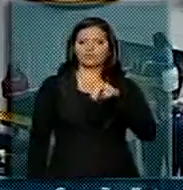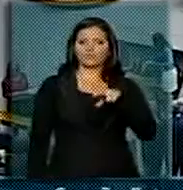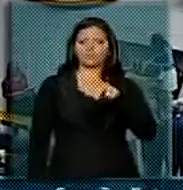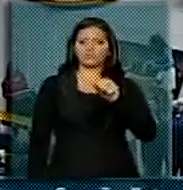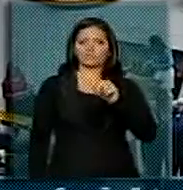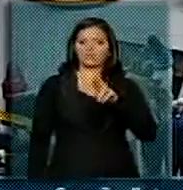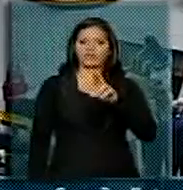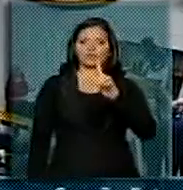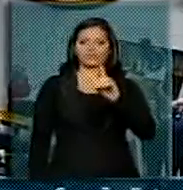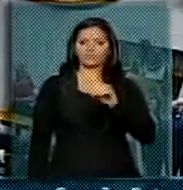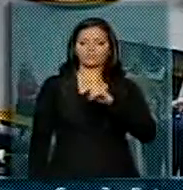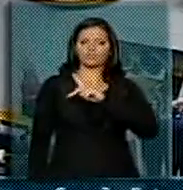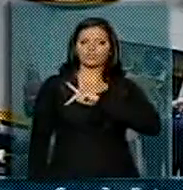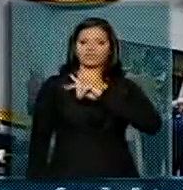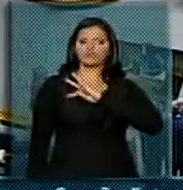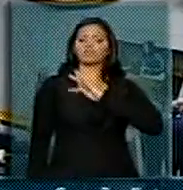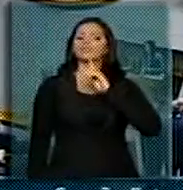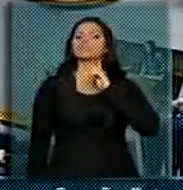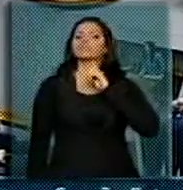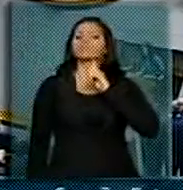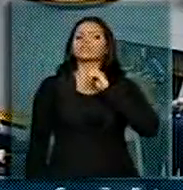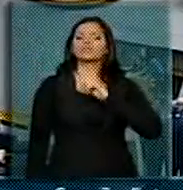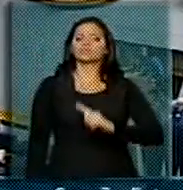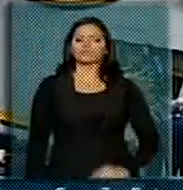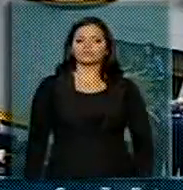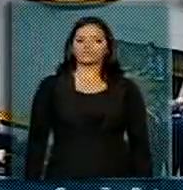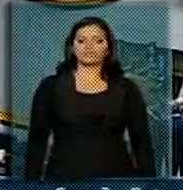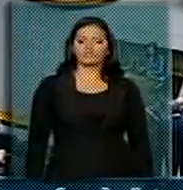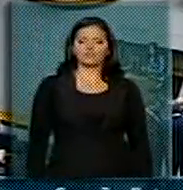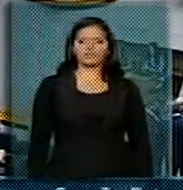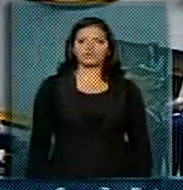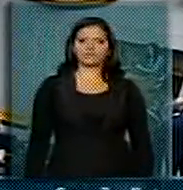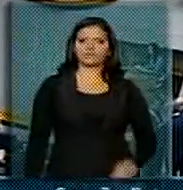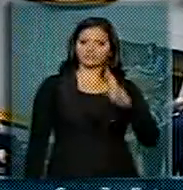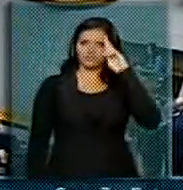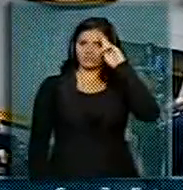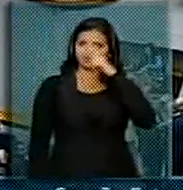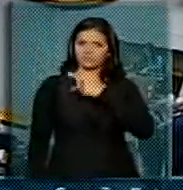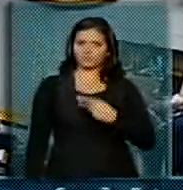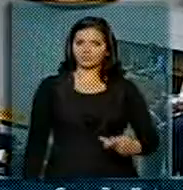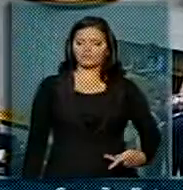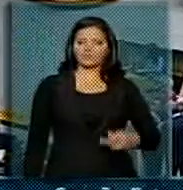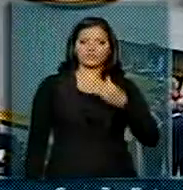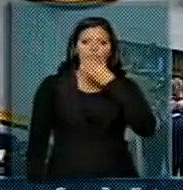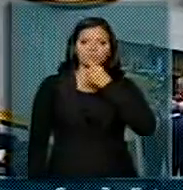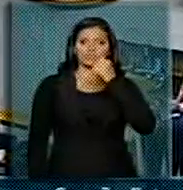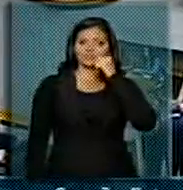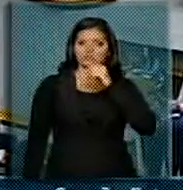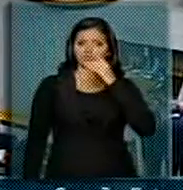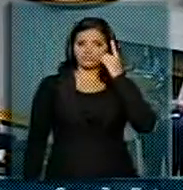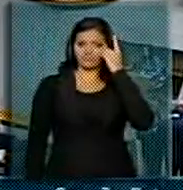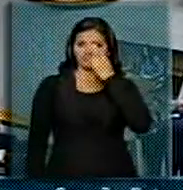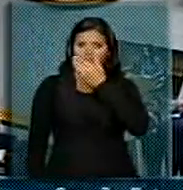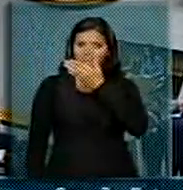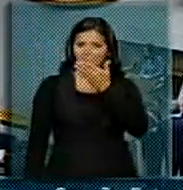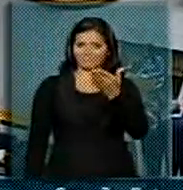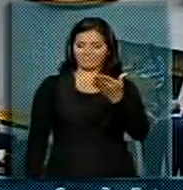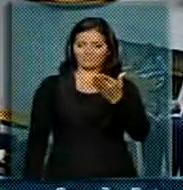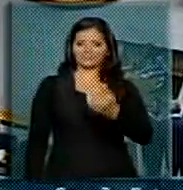Primeiro, PT, Minas Gerais. Senhor presidente, senhores deputados, deputadas,